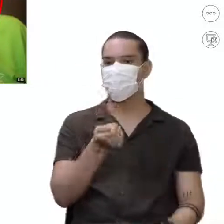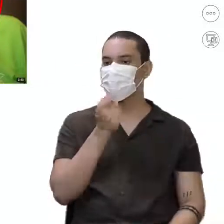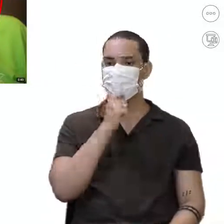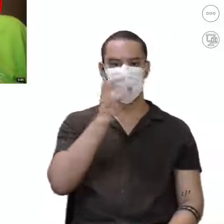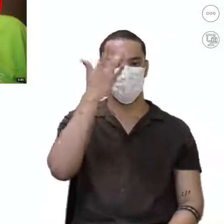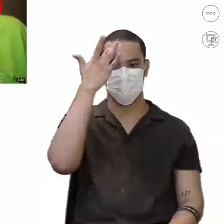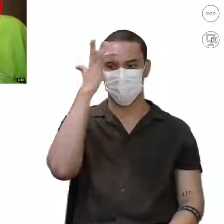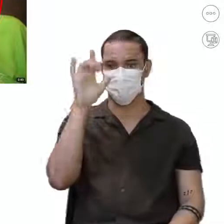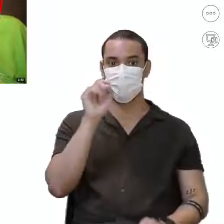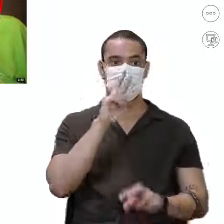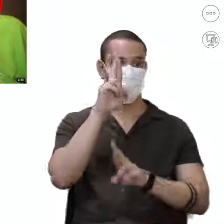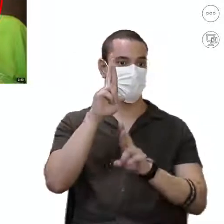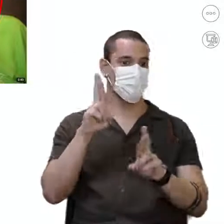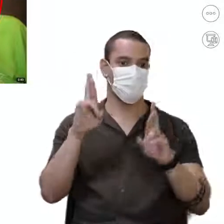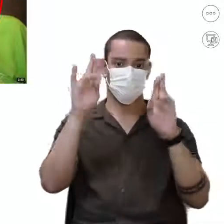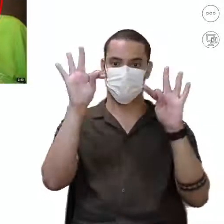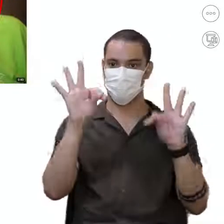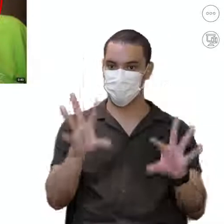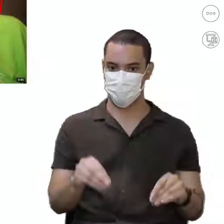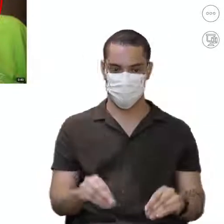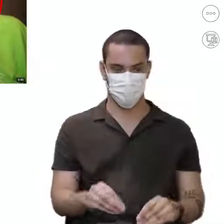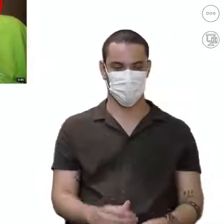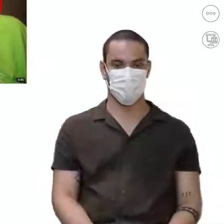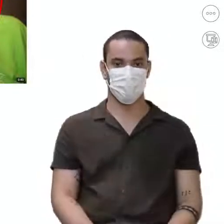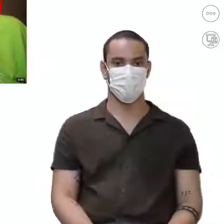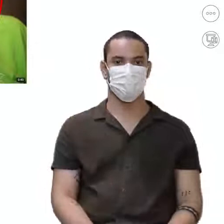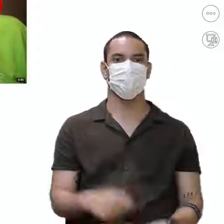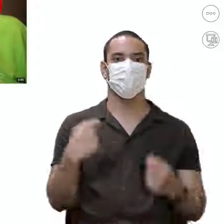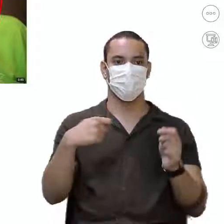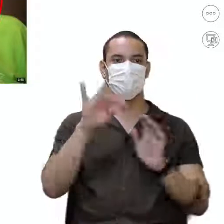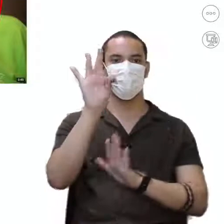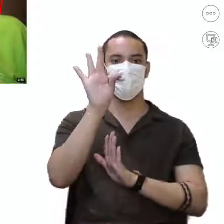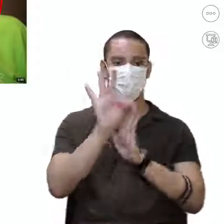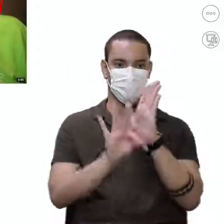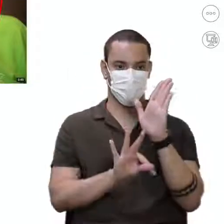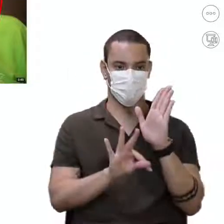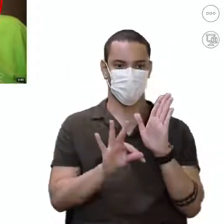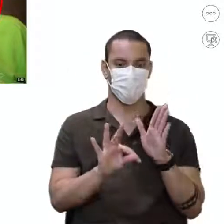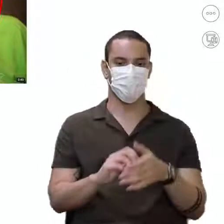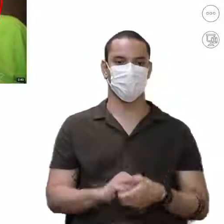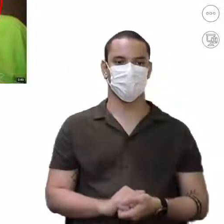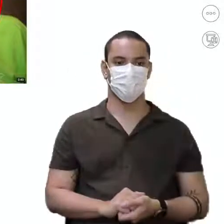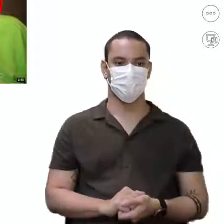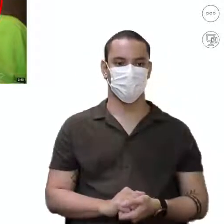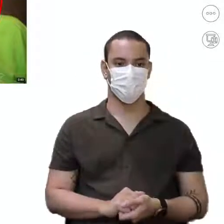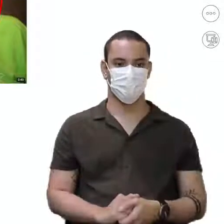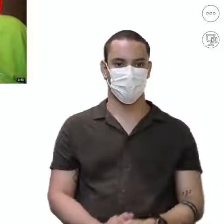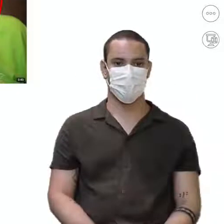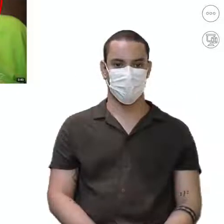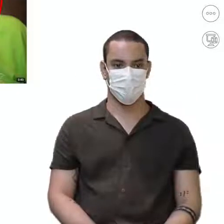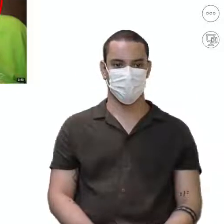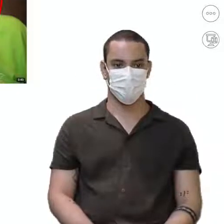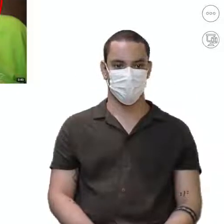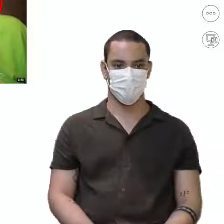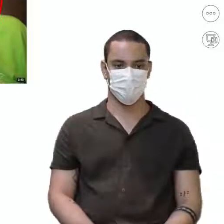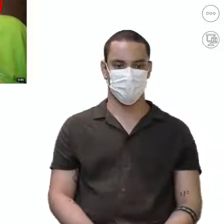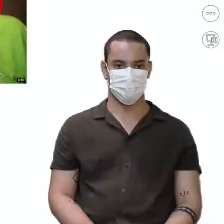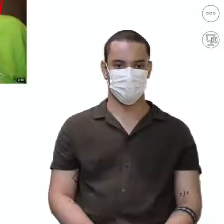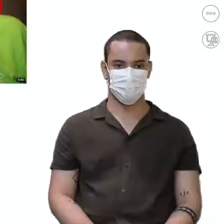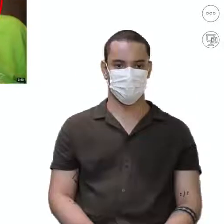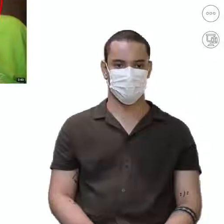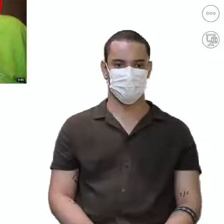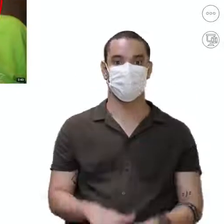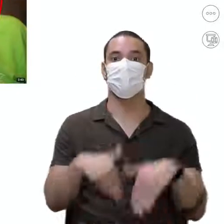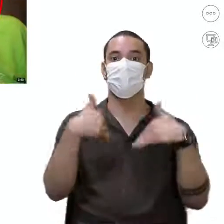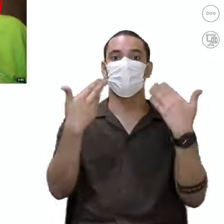sei responder essas minhas perguntas aqui, então eu precisaria ler o texto inteiro. Que as perguntas são: qual o nome da pessoa mais